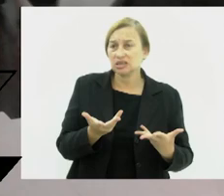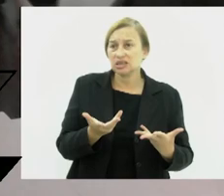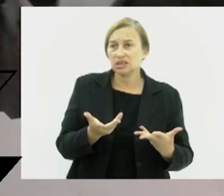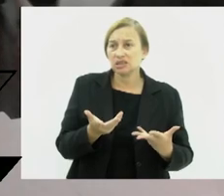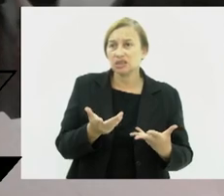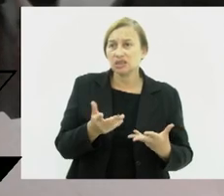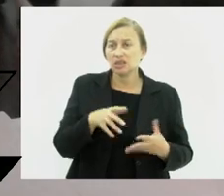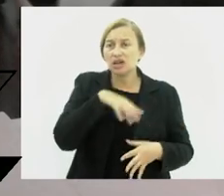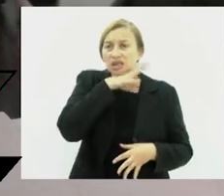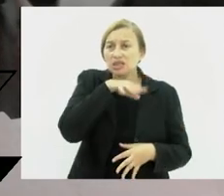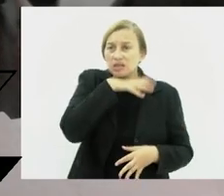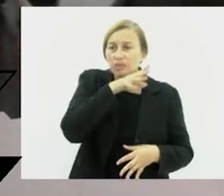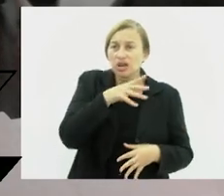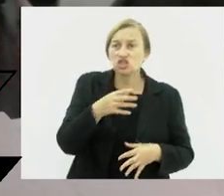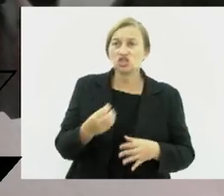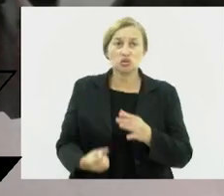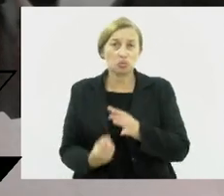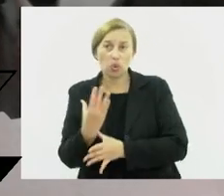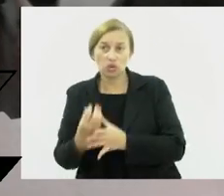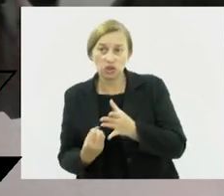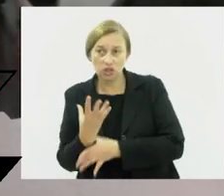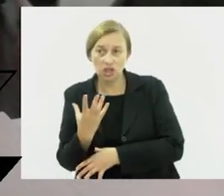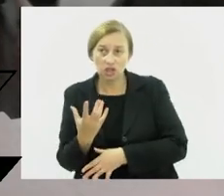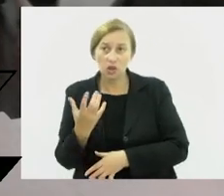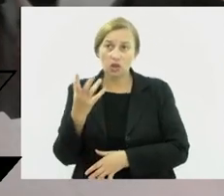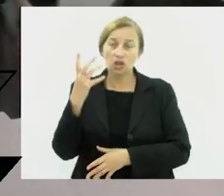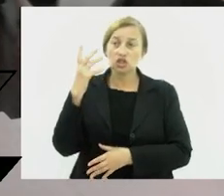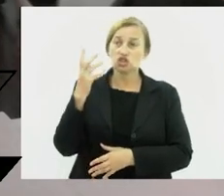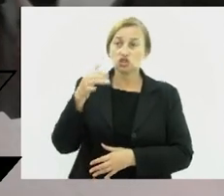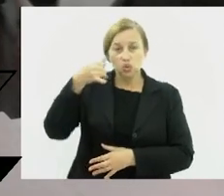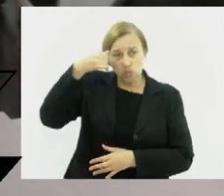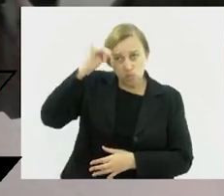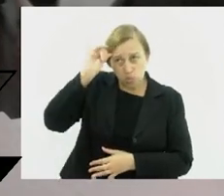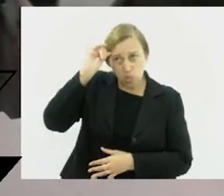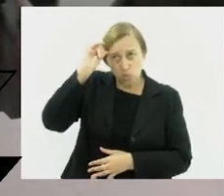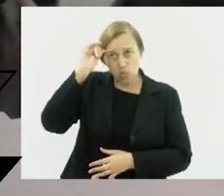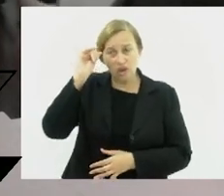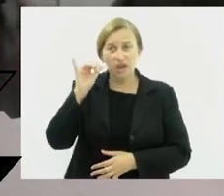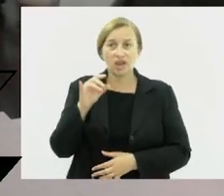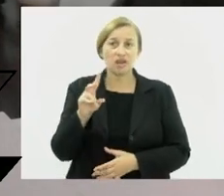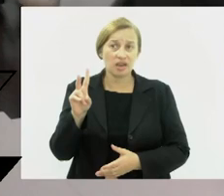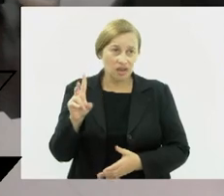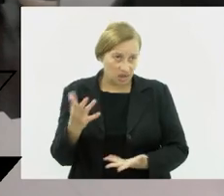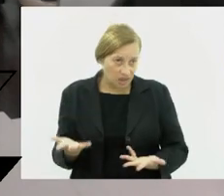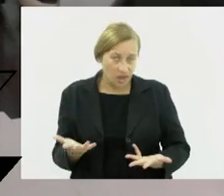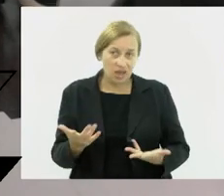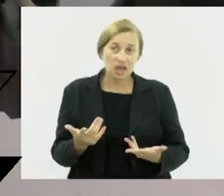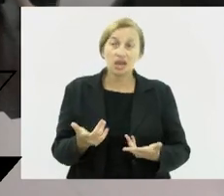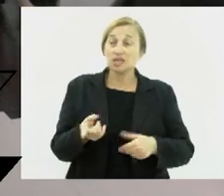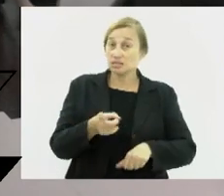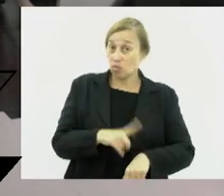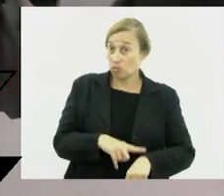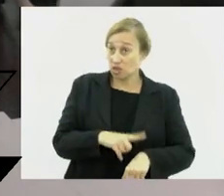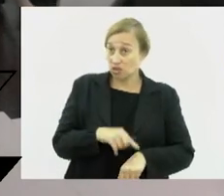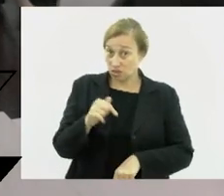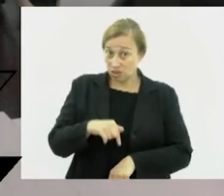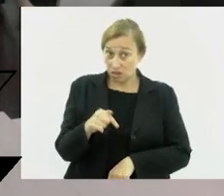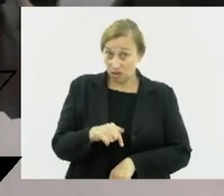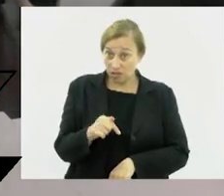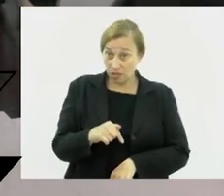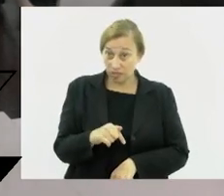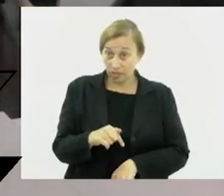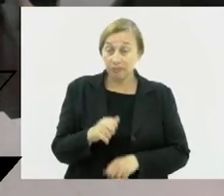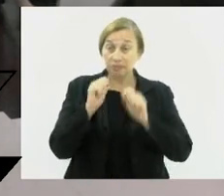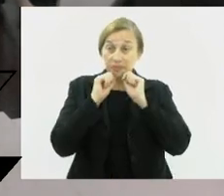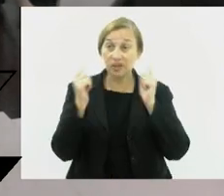equivocadamente chamados de animais de produção, rodeio, vaquejada, mas, sem dúvida nenhuma, estamos startando esse momento aqui na